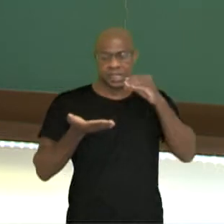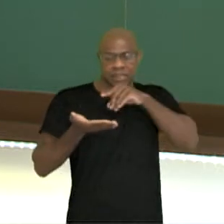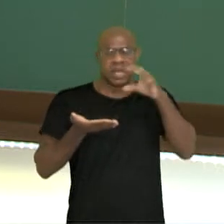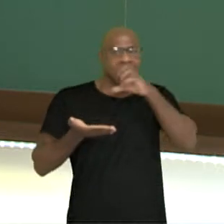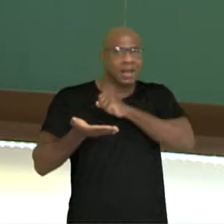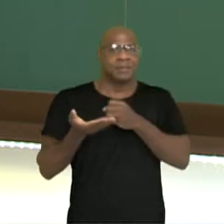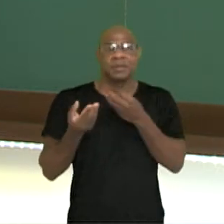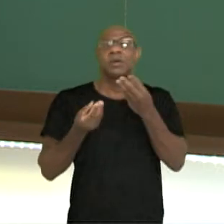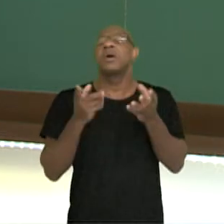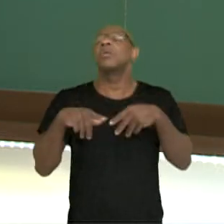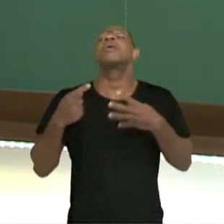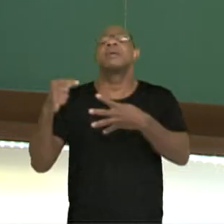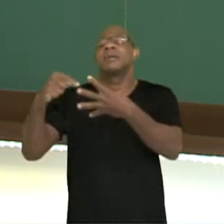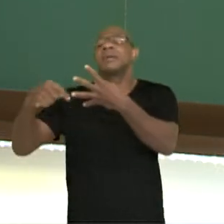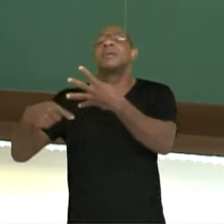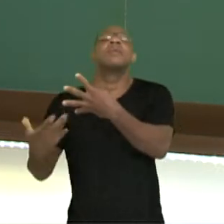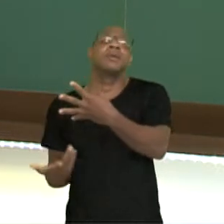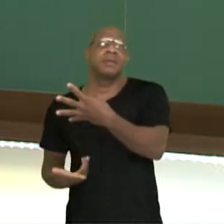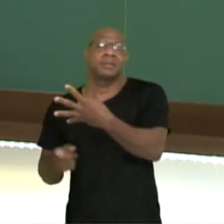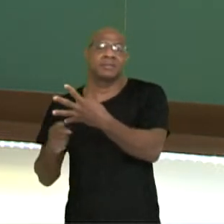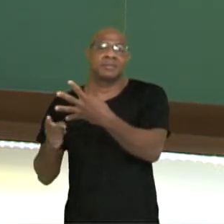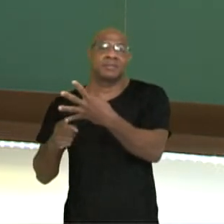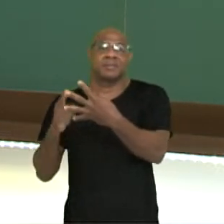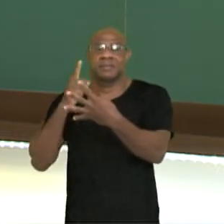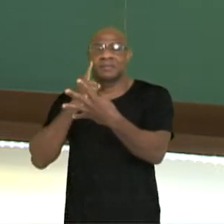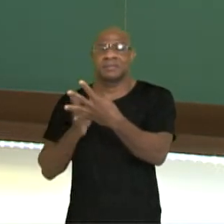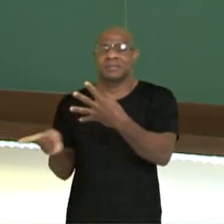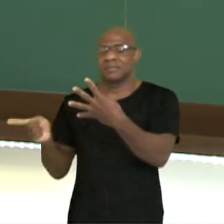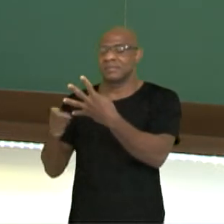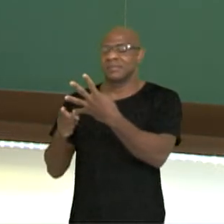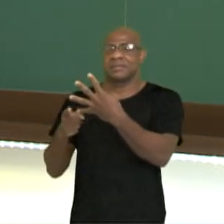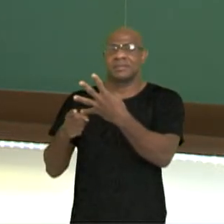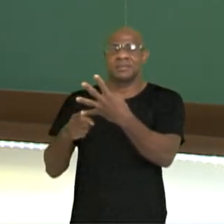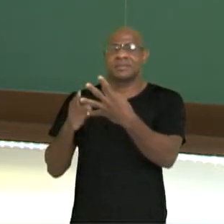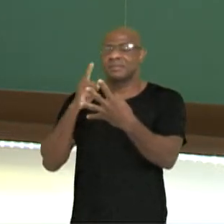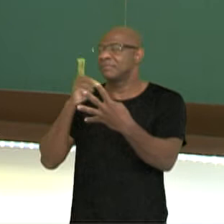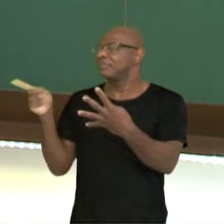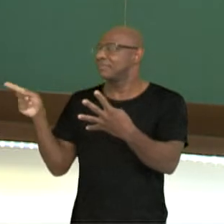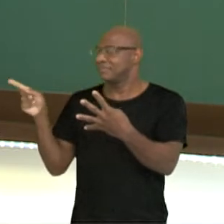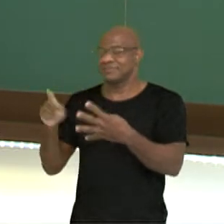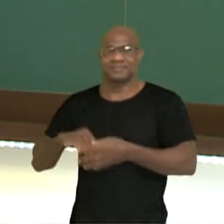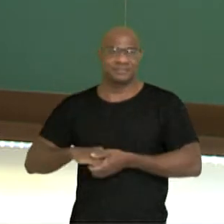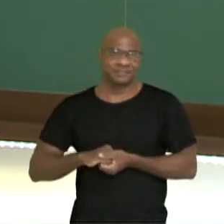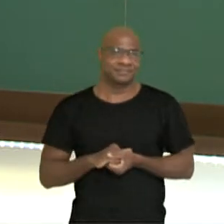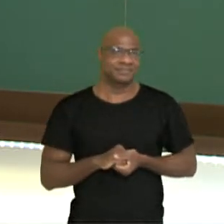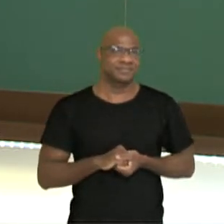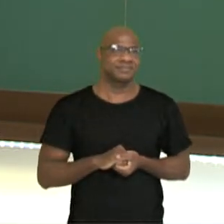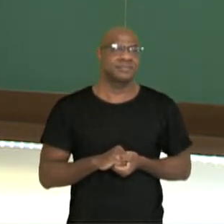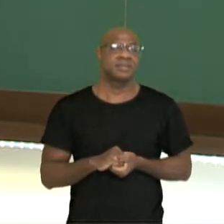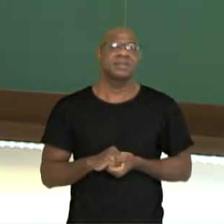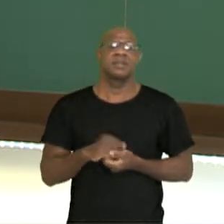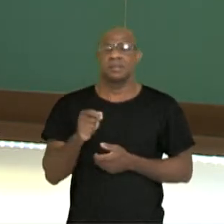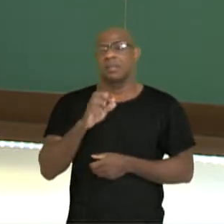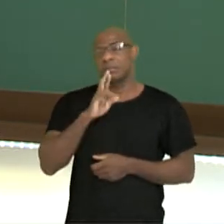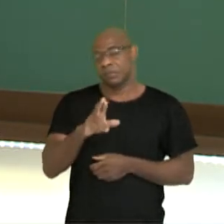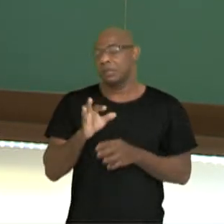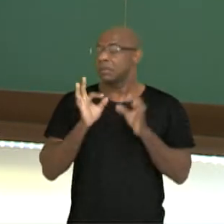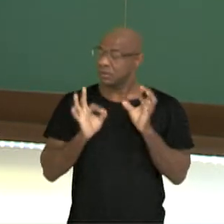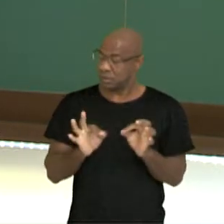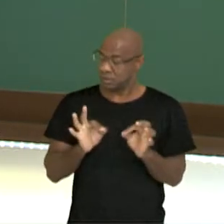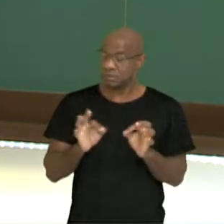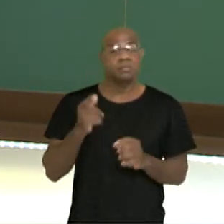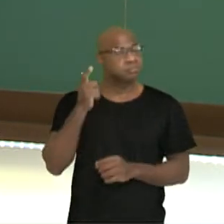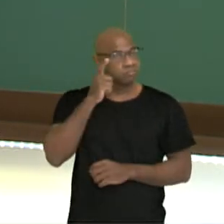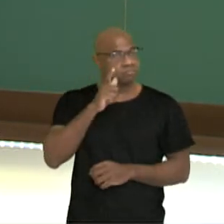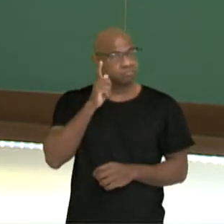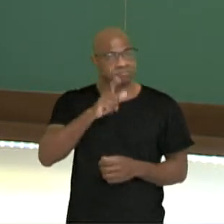muito rapidamente, pessoal, é the microwave, micro-ondas, tá ok? Então, se vocês responderam dessa maneira,